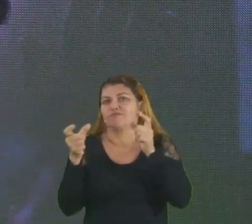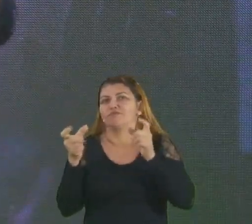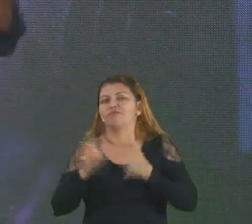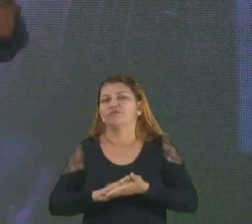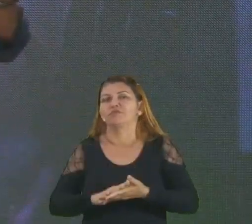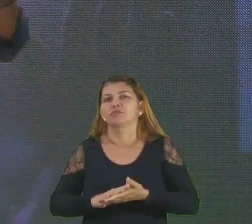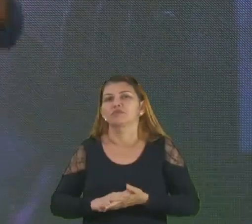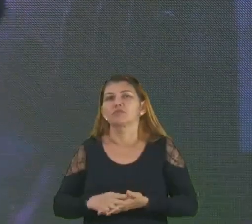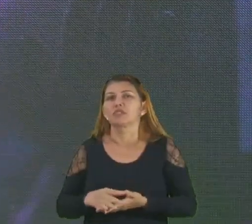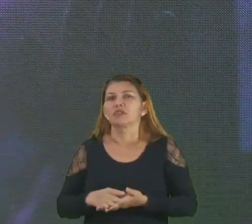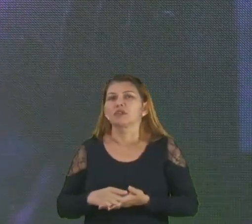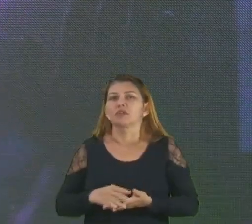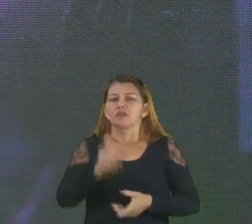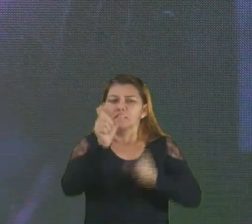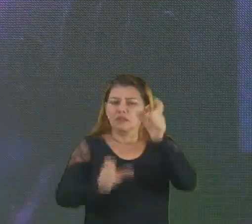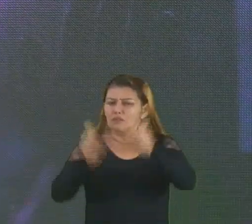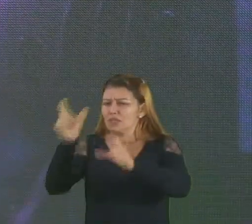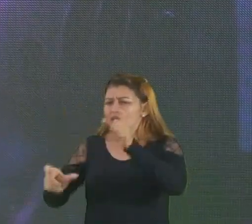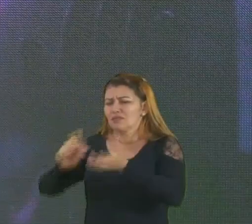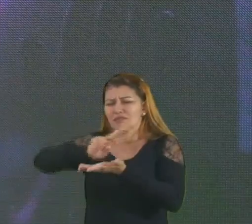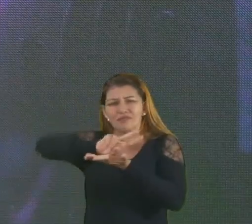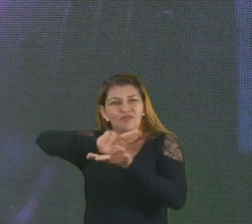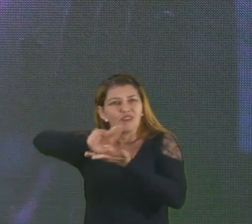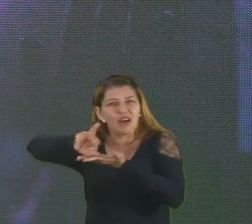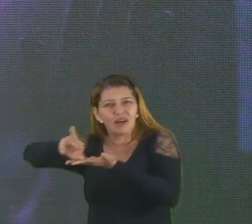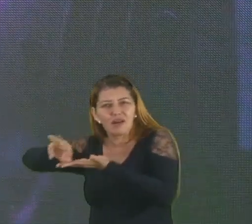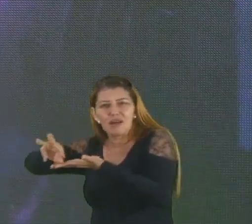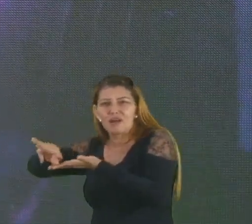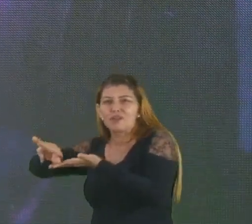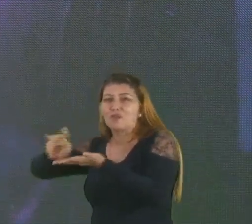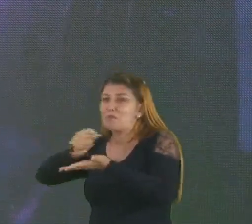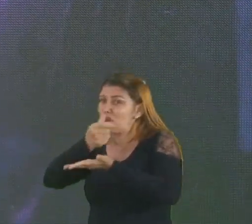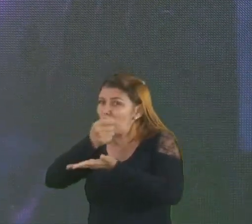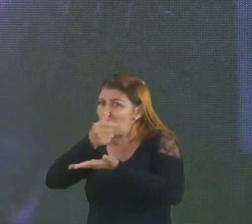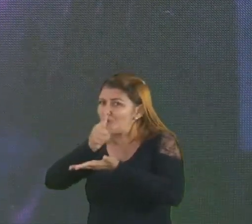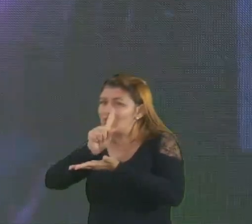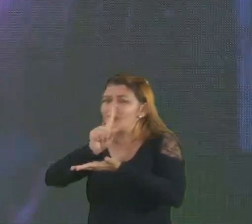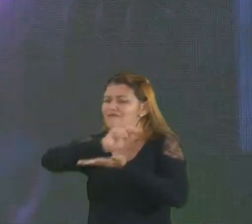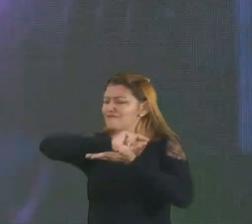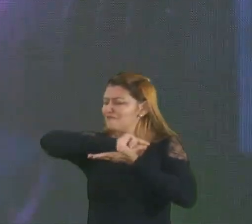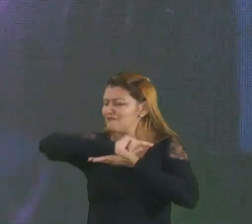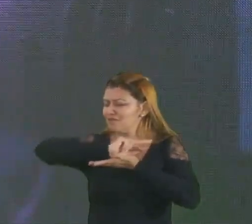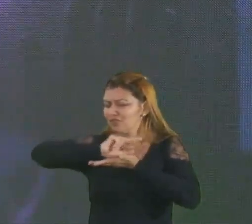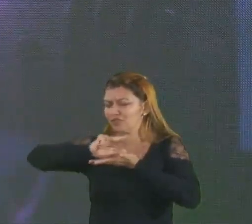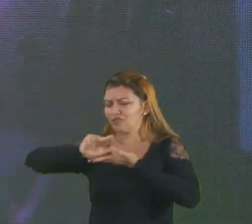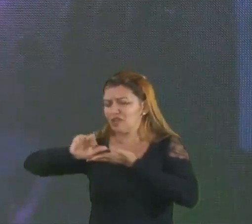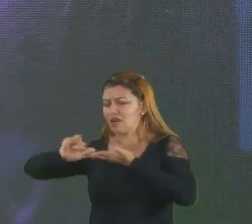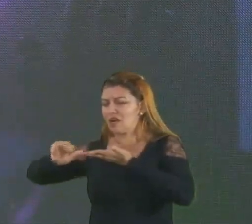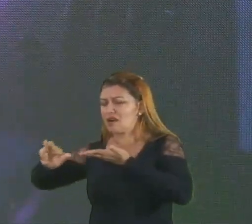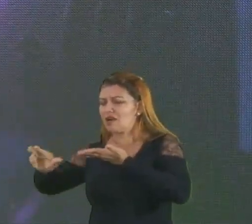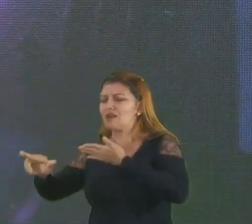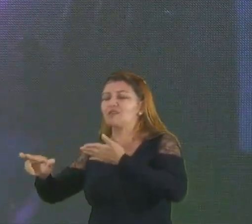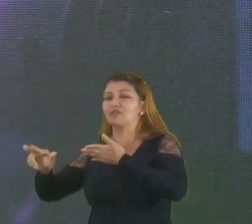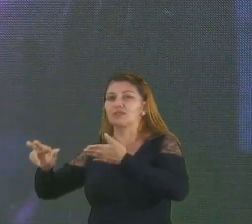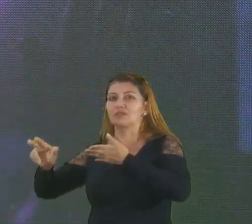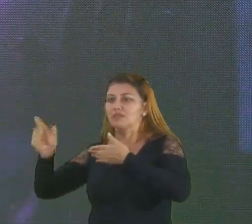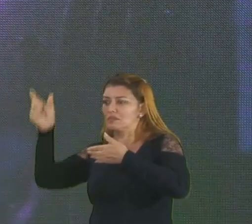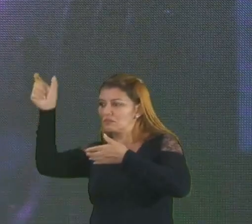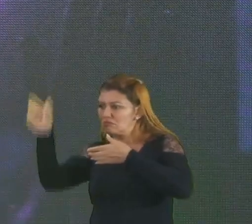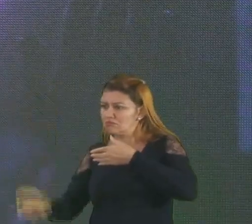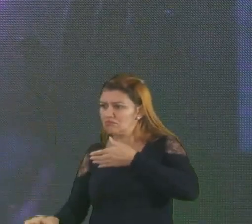dia, muitos, não são poucos, muitos me dirão naquele